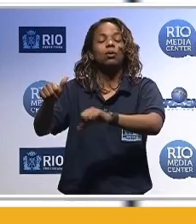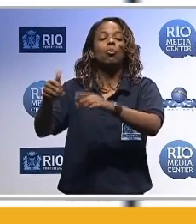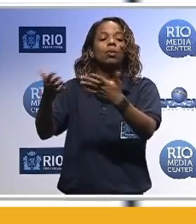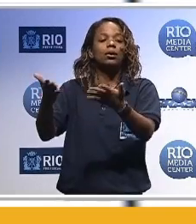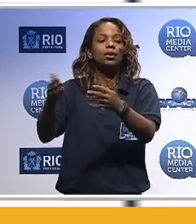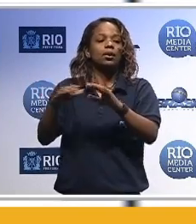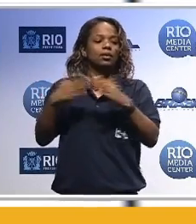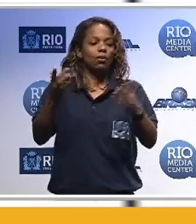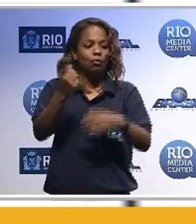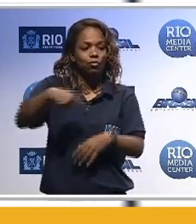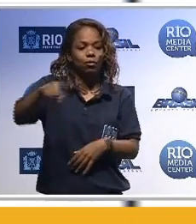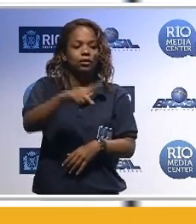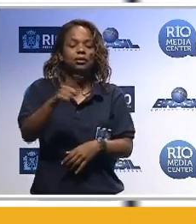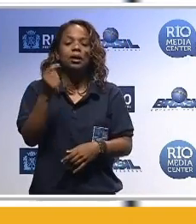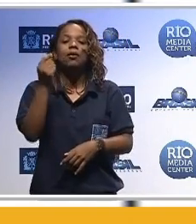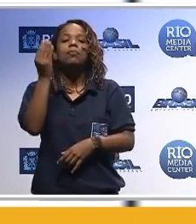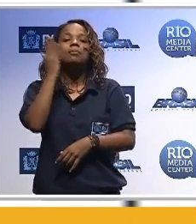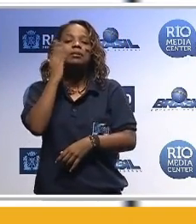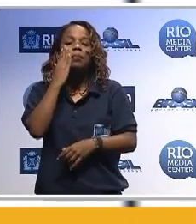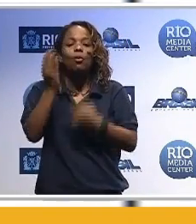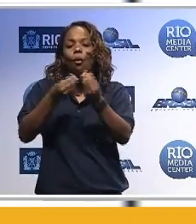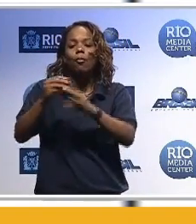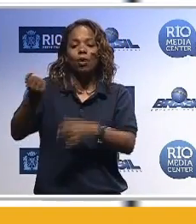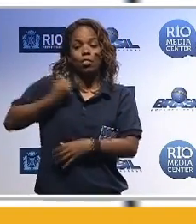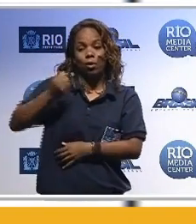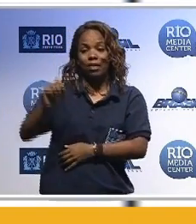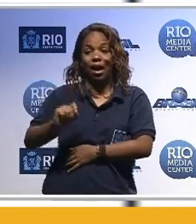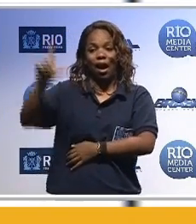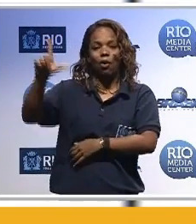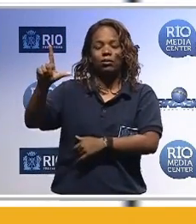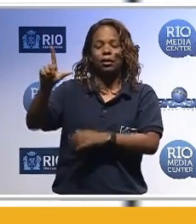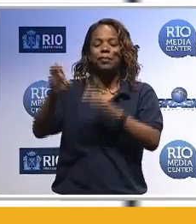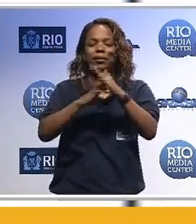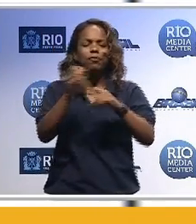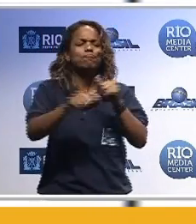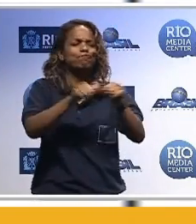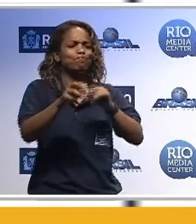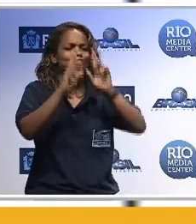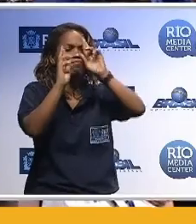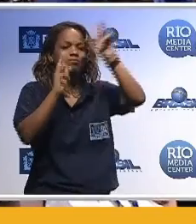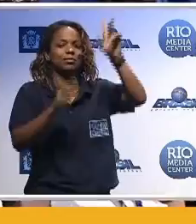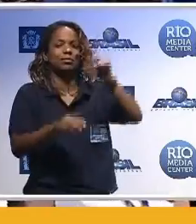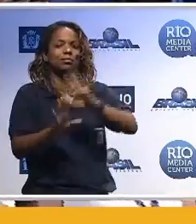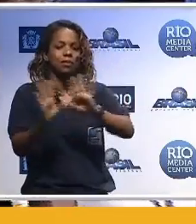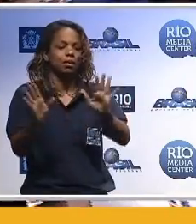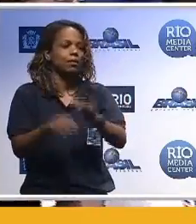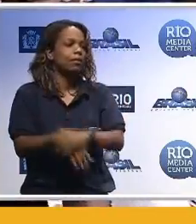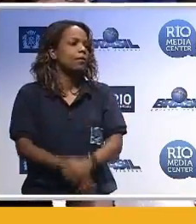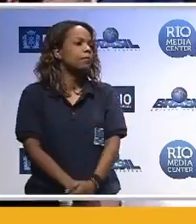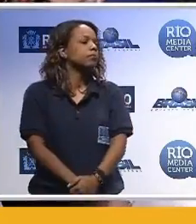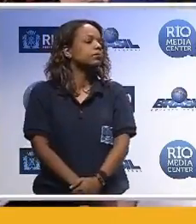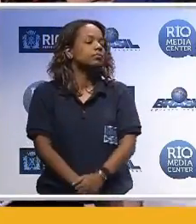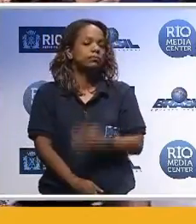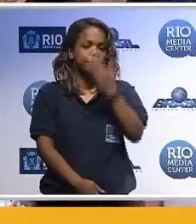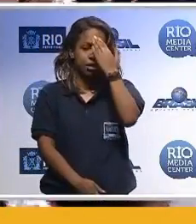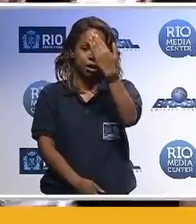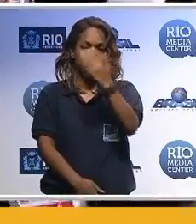avaliação de estabelecimento, e o estabelecimento quer que a nota dele seja alta, essa é a nossa intenção. Tá? Obrigado.